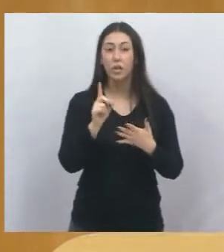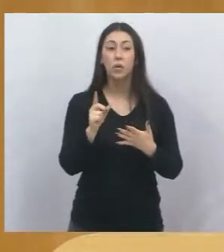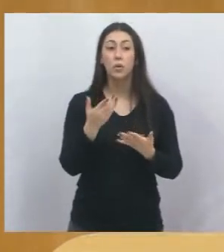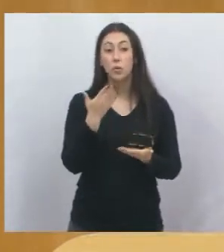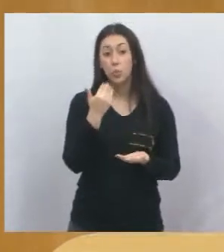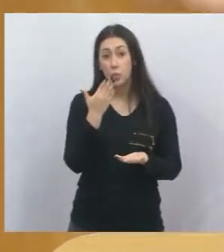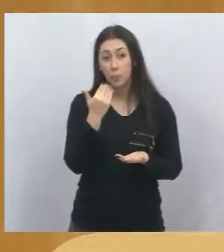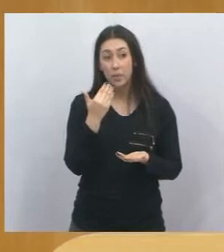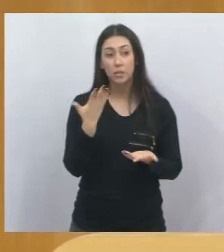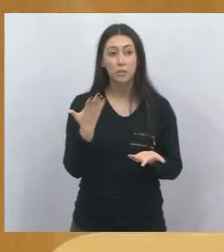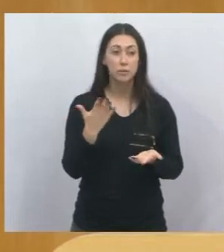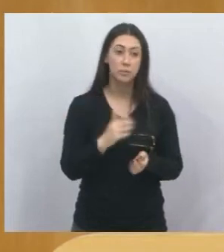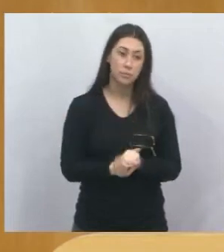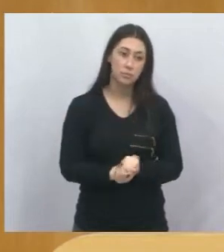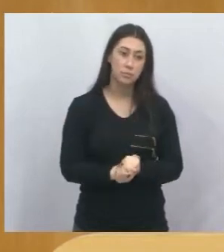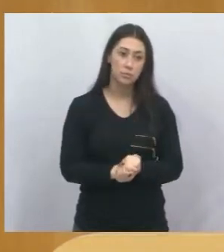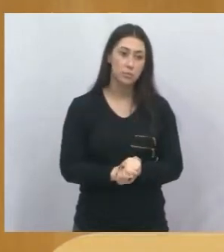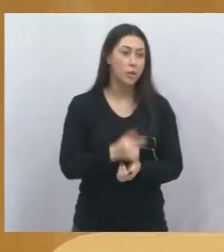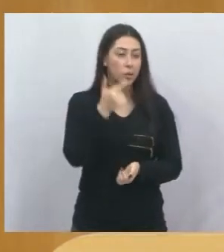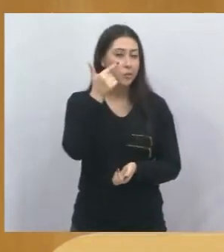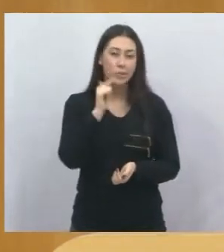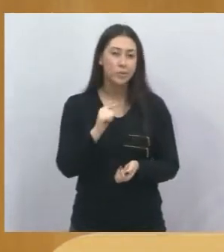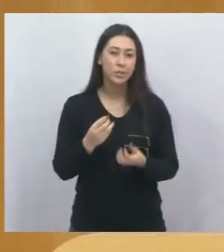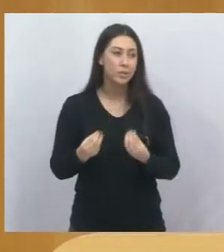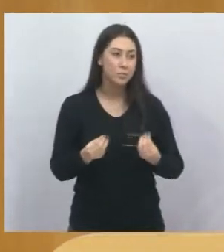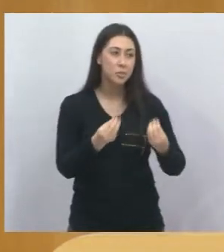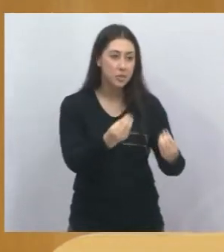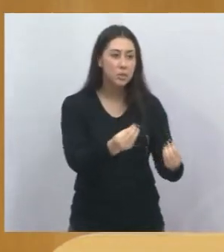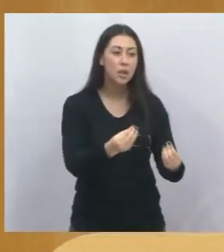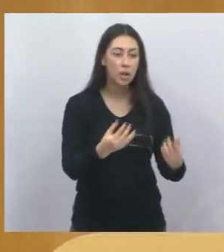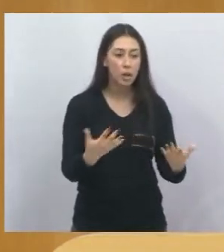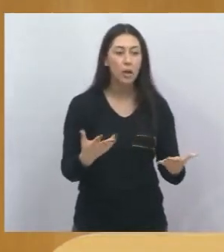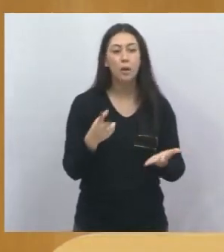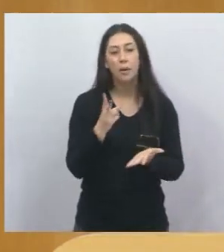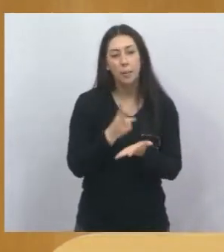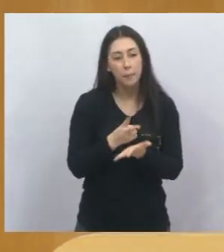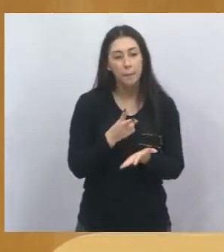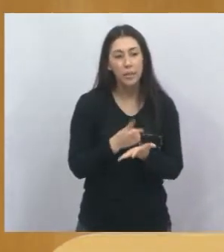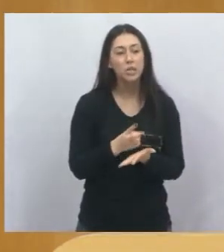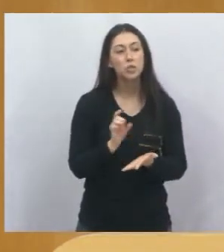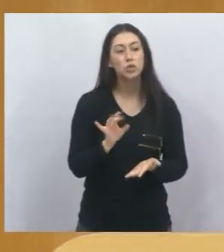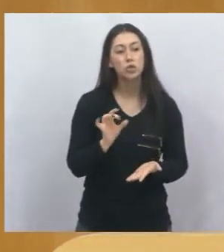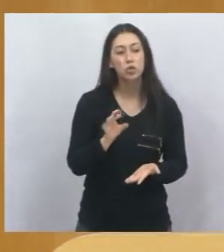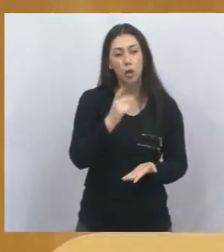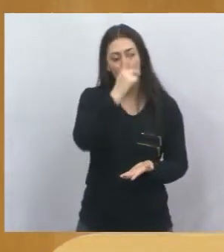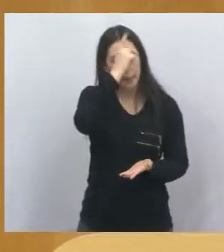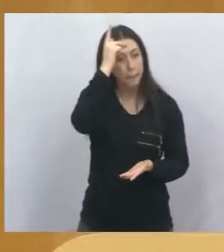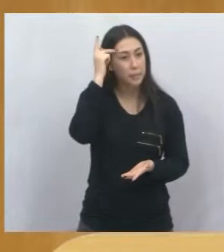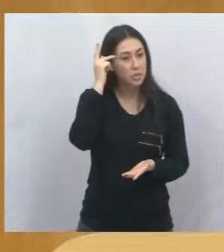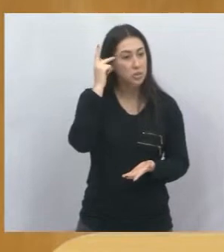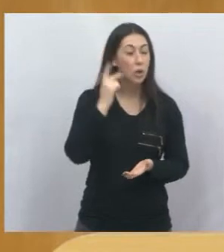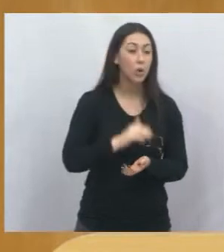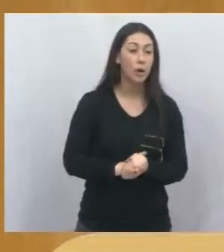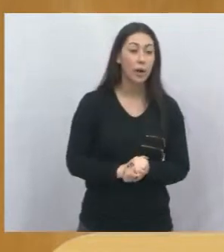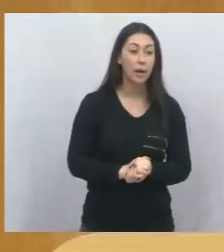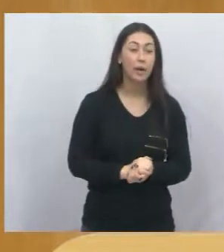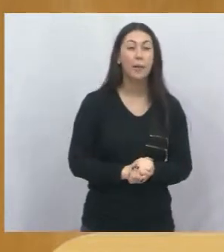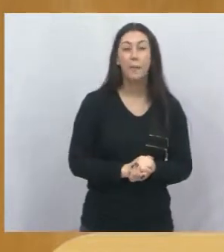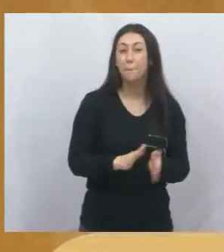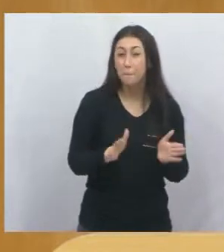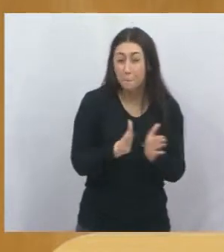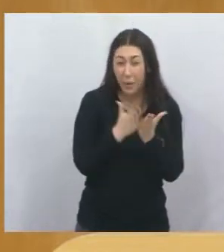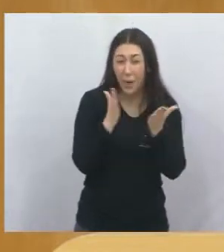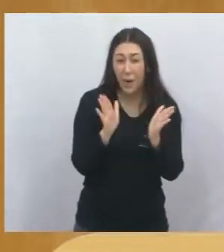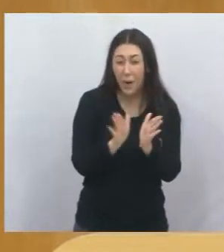alimentação, nós não temos condições de fornecer. Mesmo só quem está na faixa de miséria é